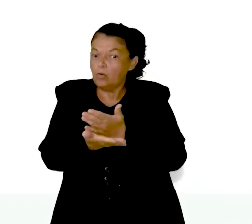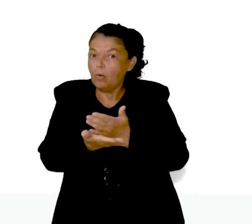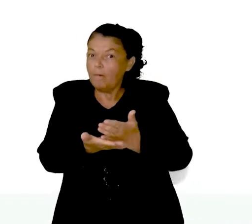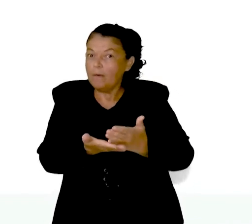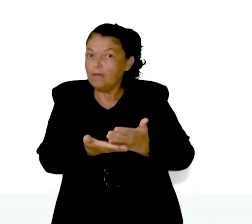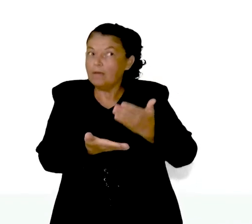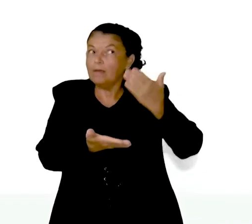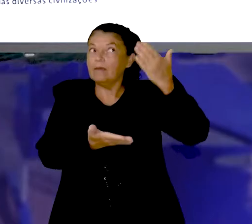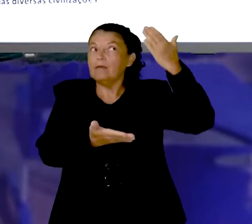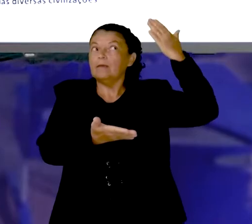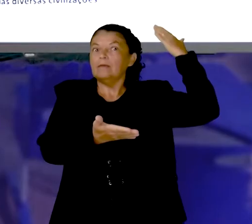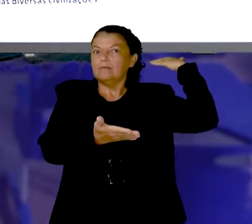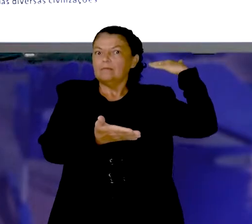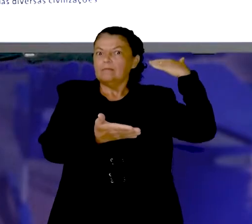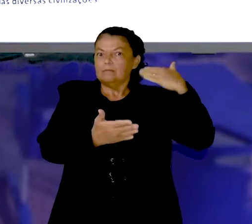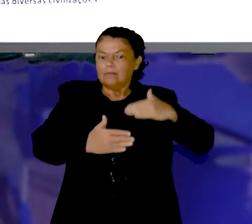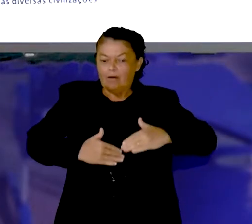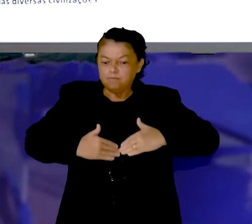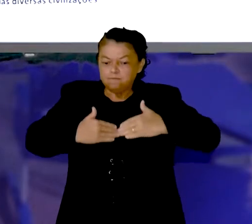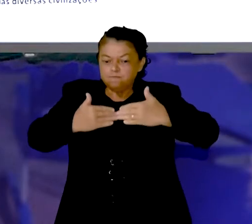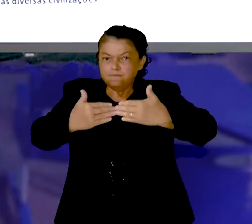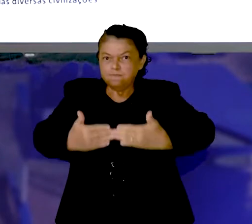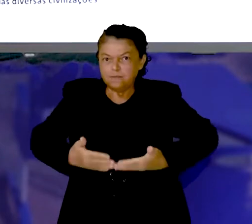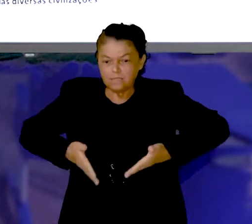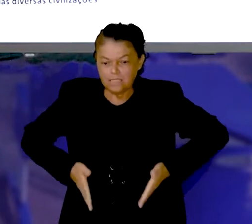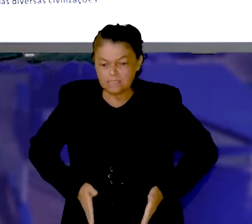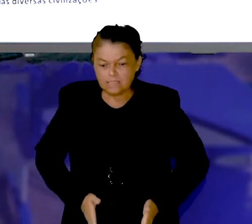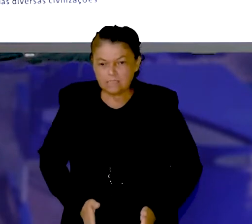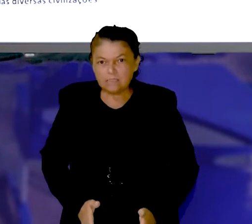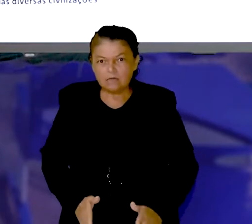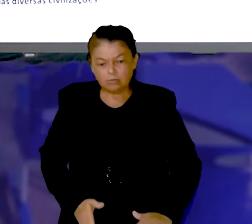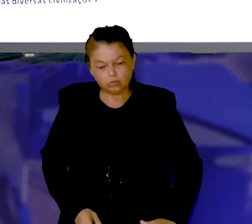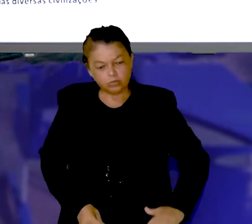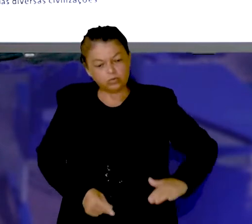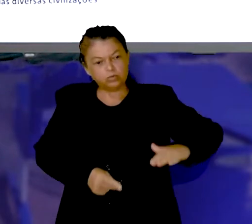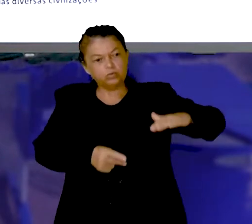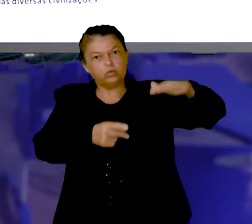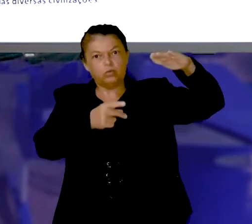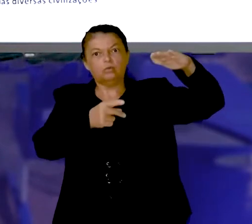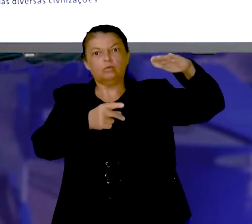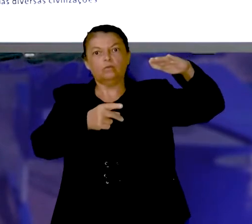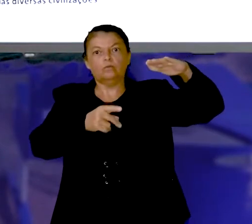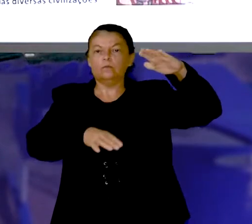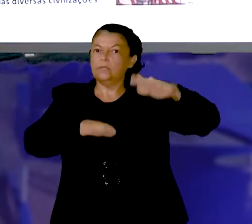né? E através das diversas civilizações.